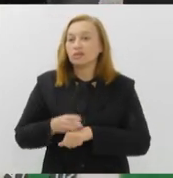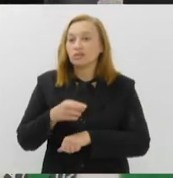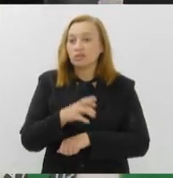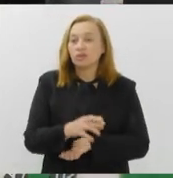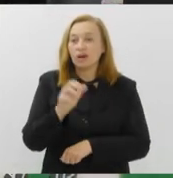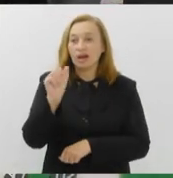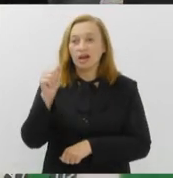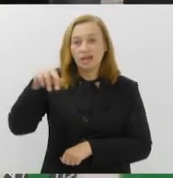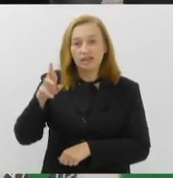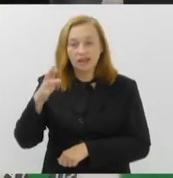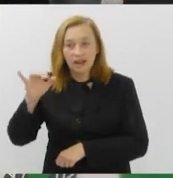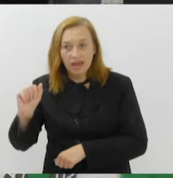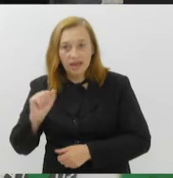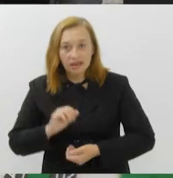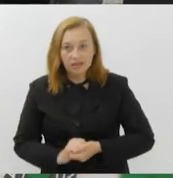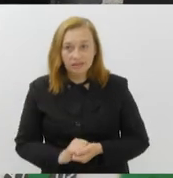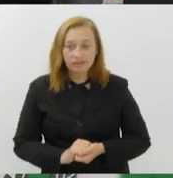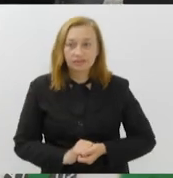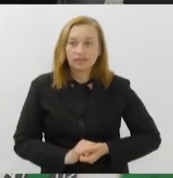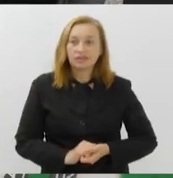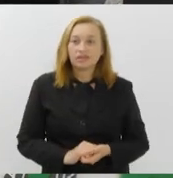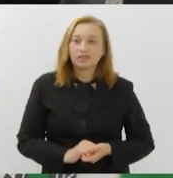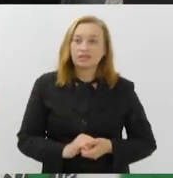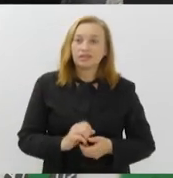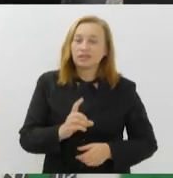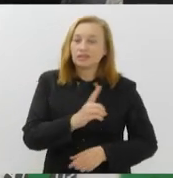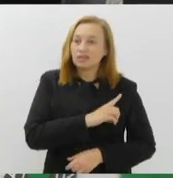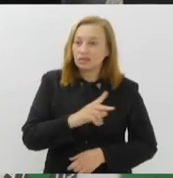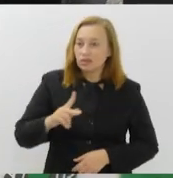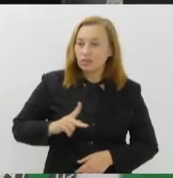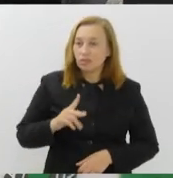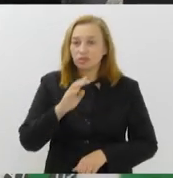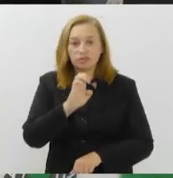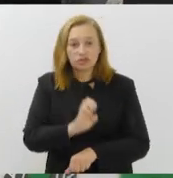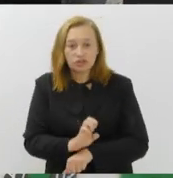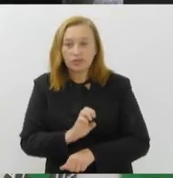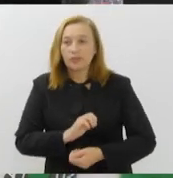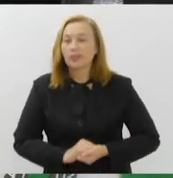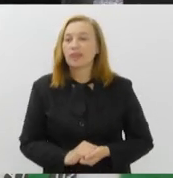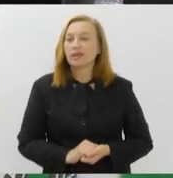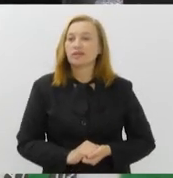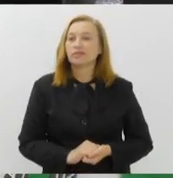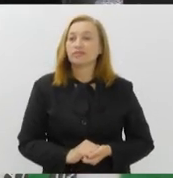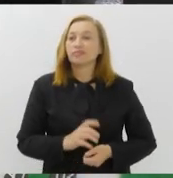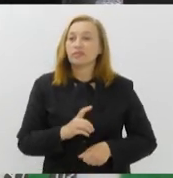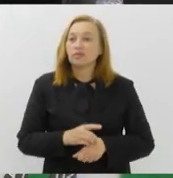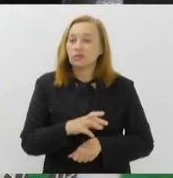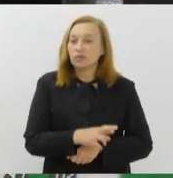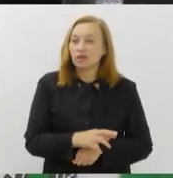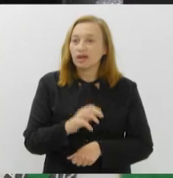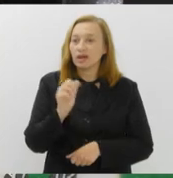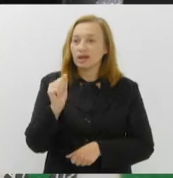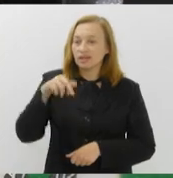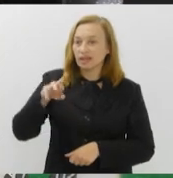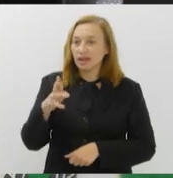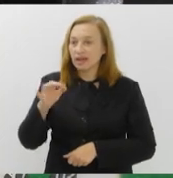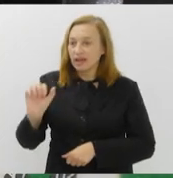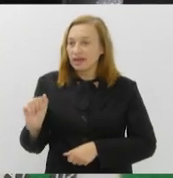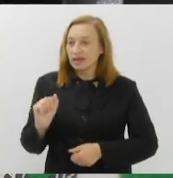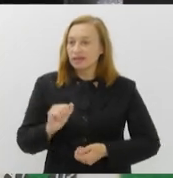Andréia Sepúlveda, da Defensoria Pública do Estado. Enquanto a doutora Andréia vem aqui